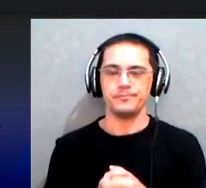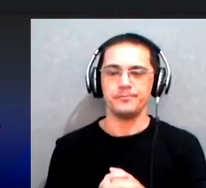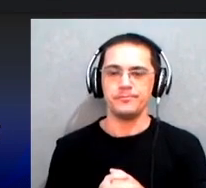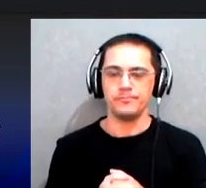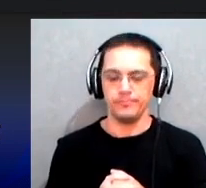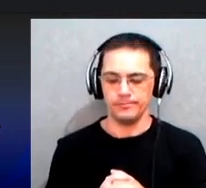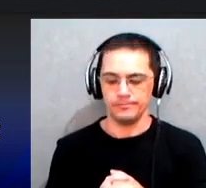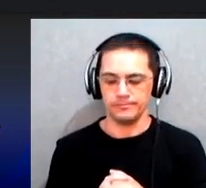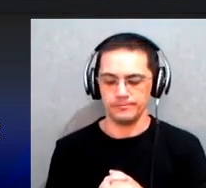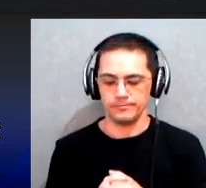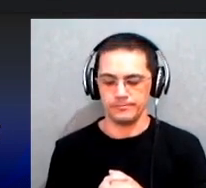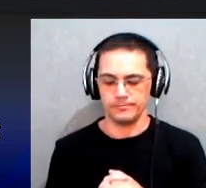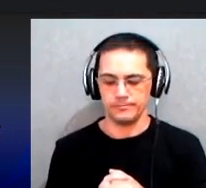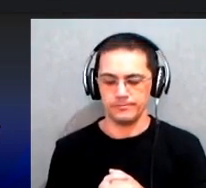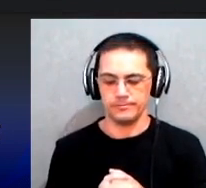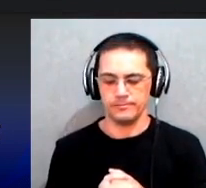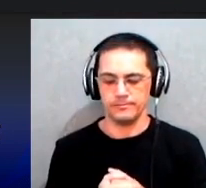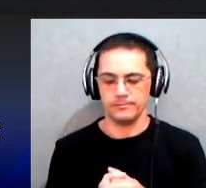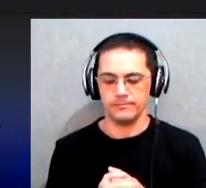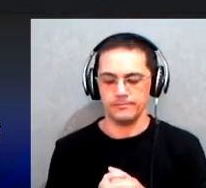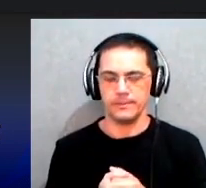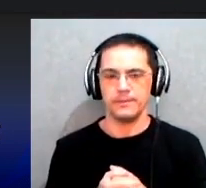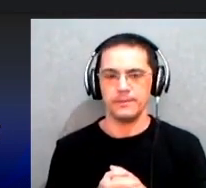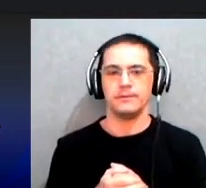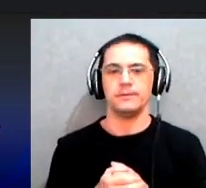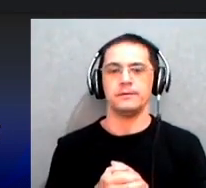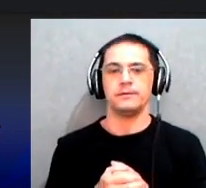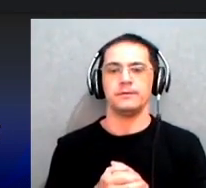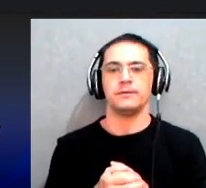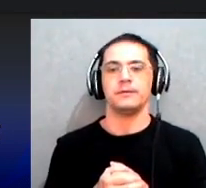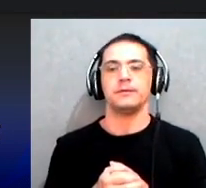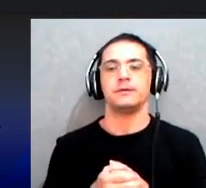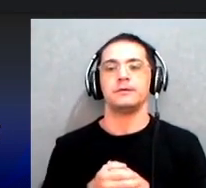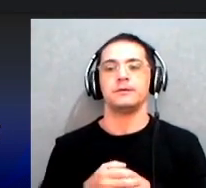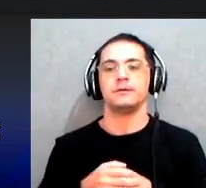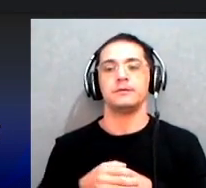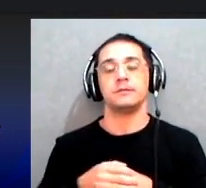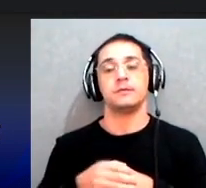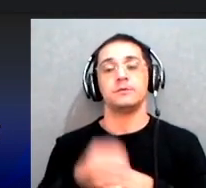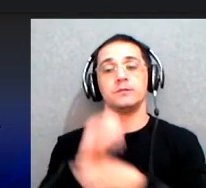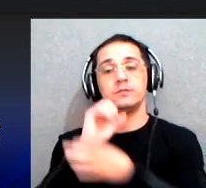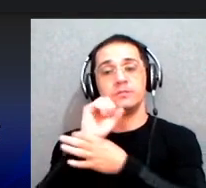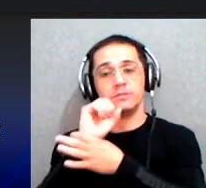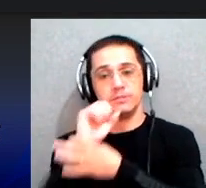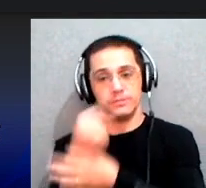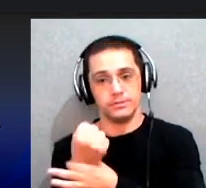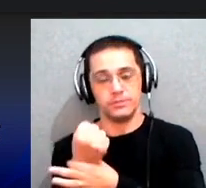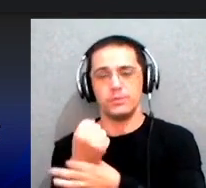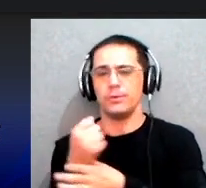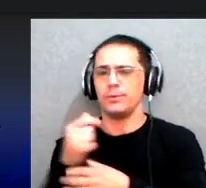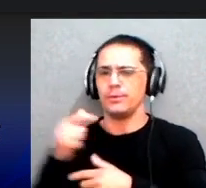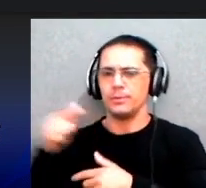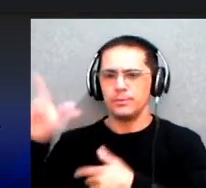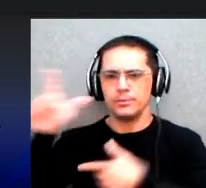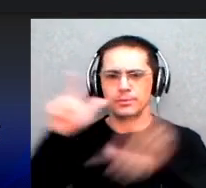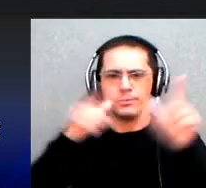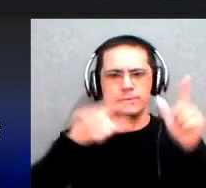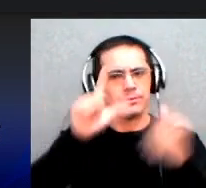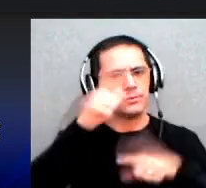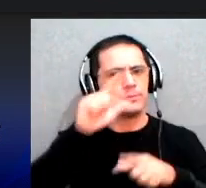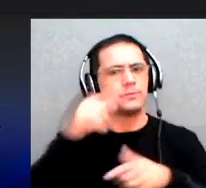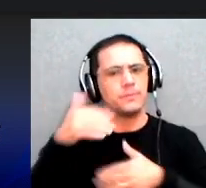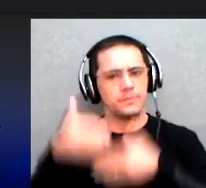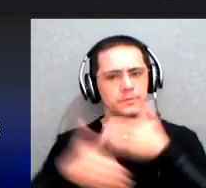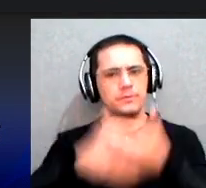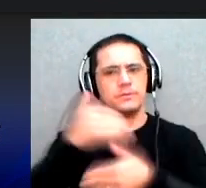nós temos que perquirir sobre as outras garantias decorrentes do devido processo legal, como o acesso